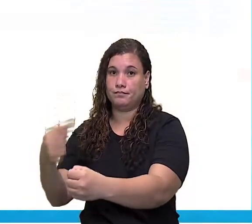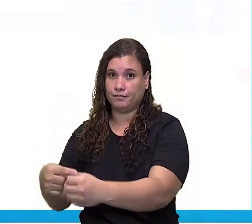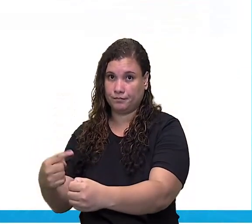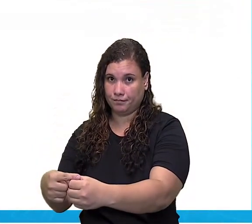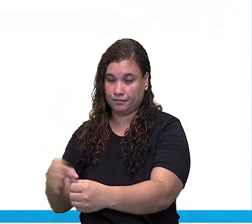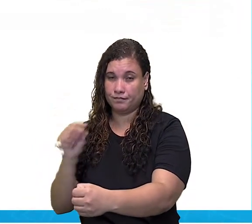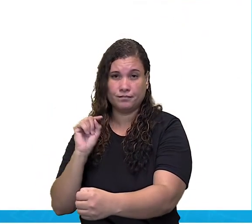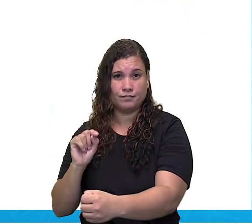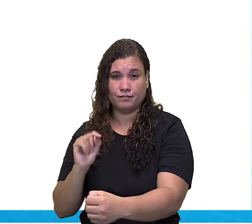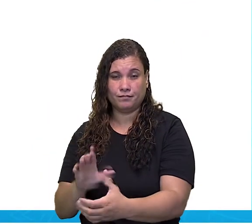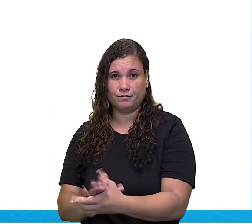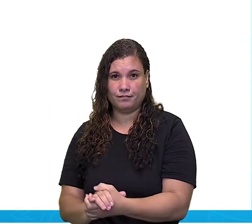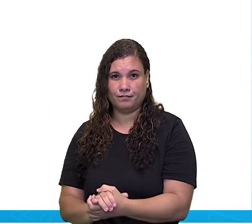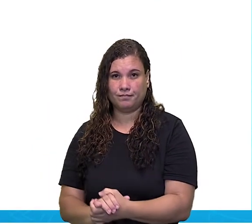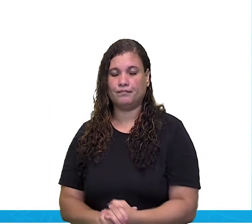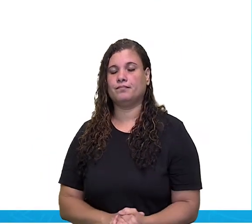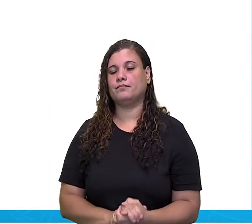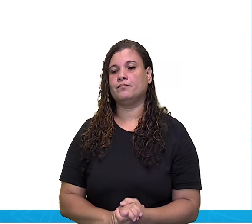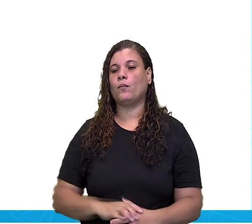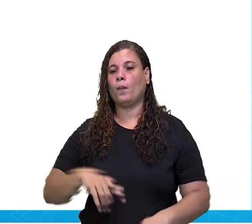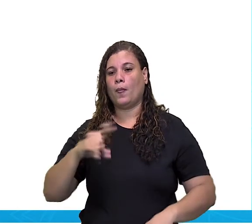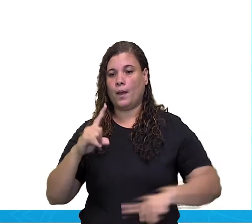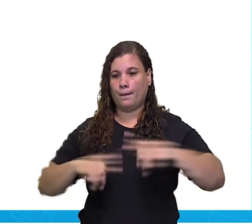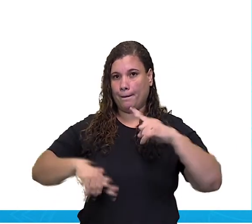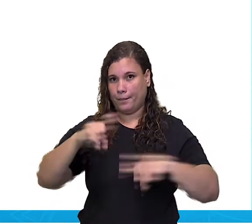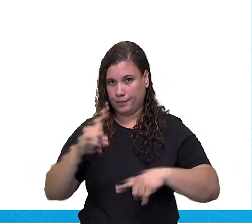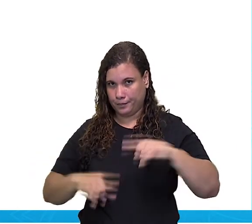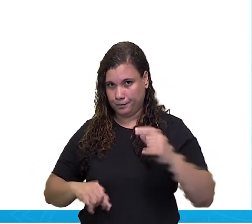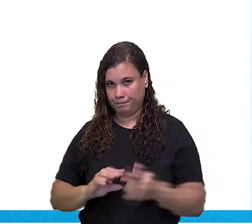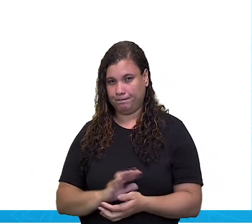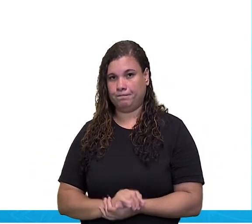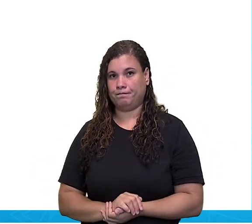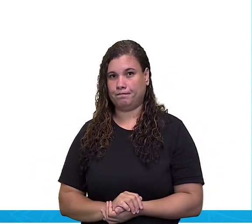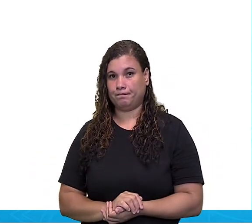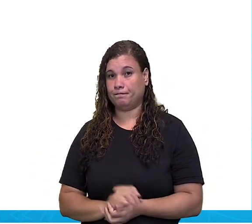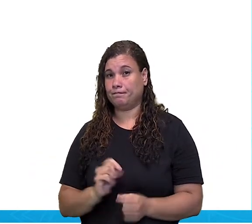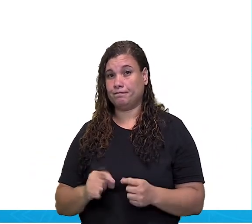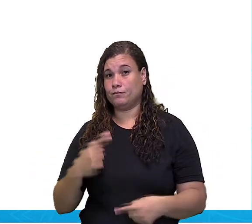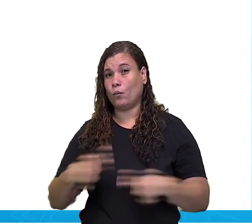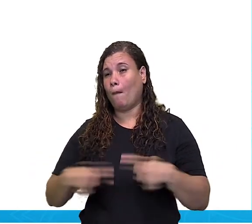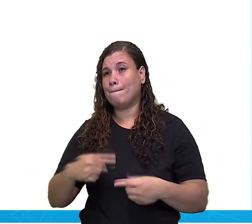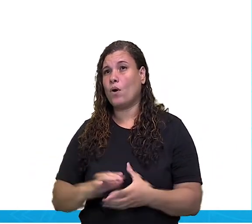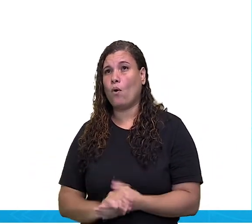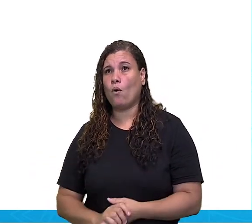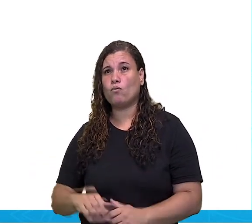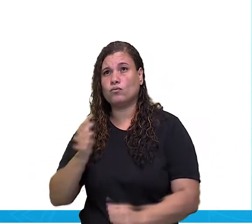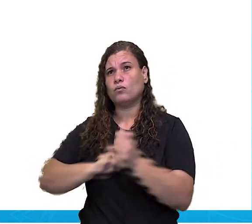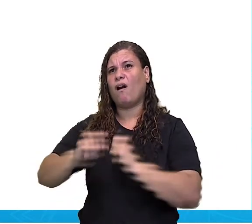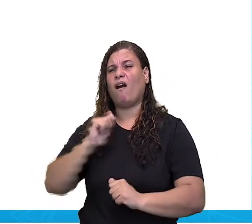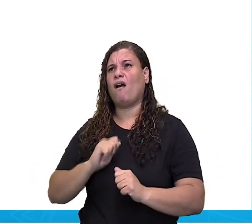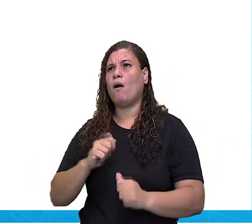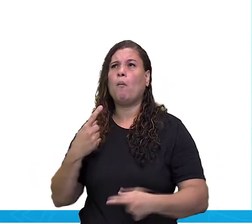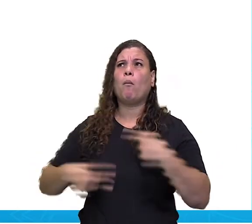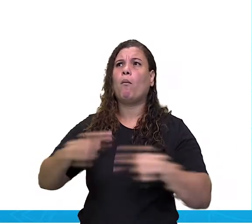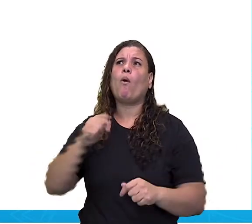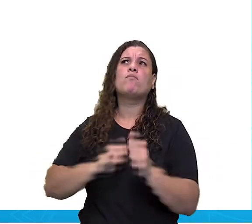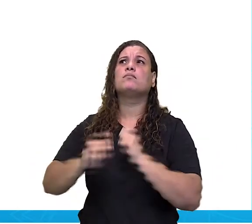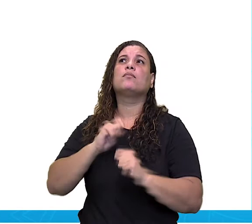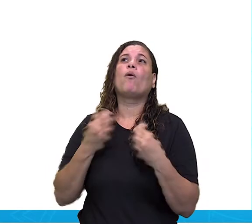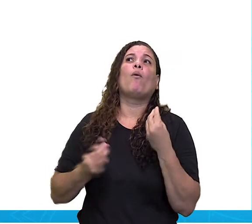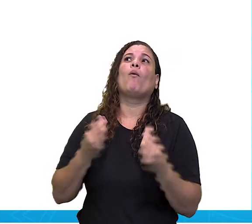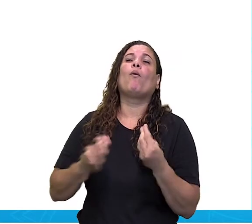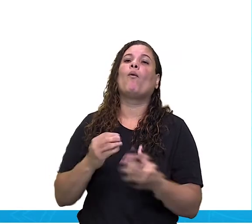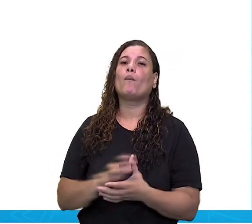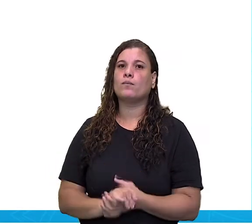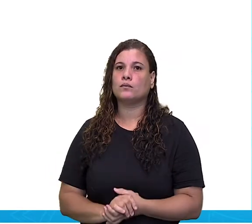político-administrativa, né? Como eu falei no slide anterior, Brasília é a sede, né? Abriga ali a sede dos três